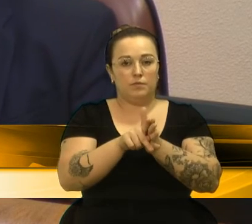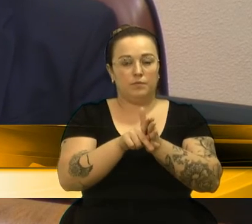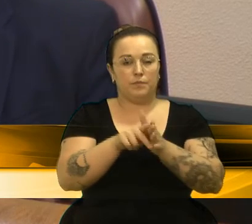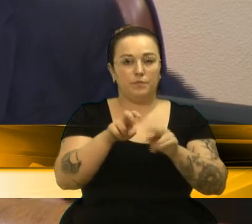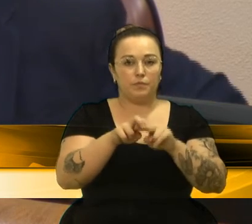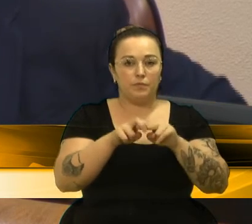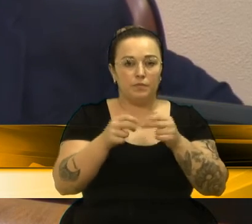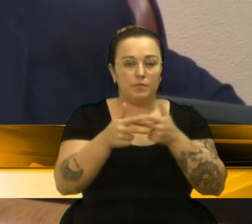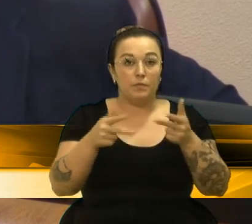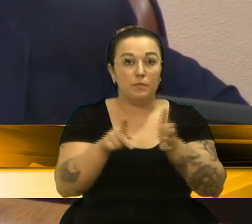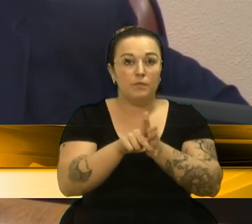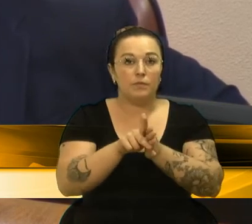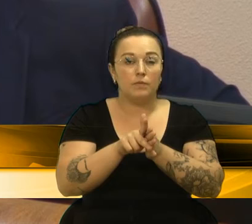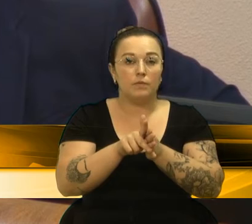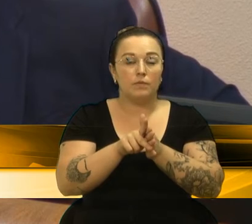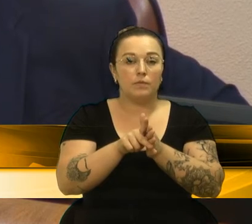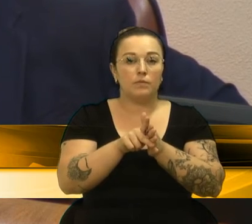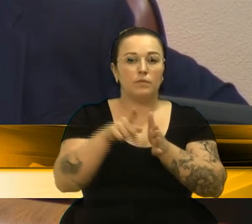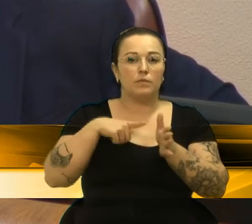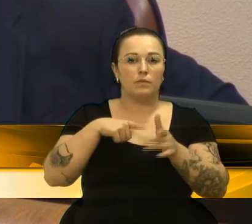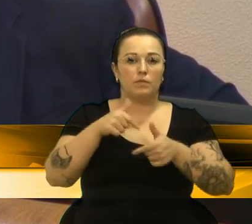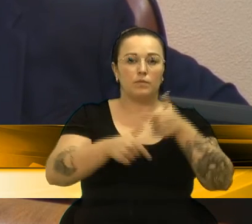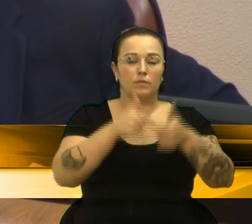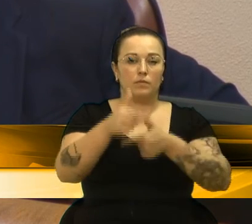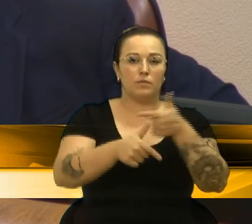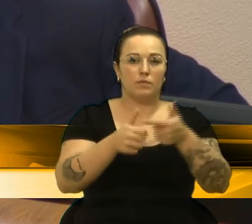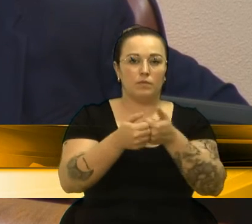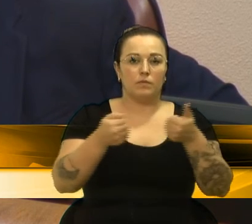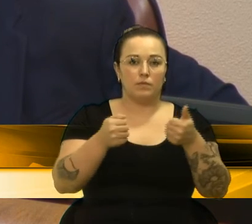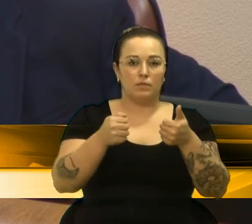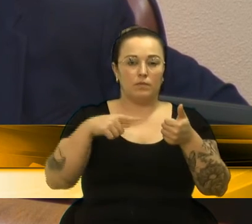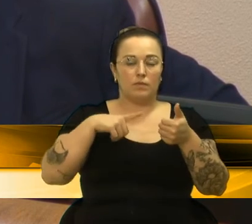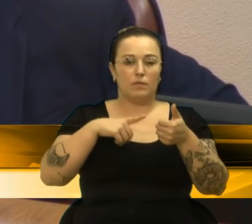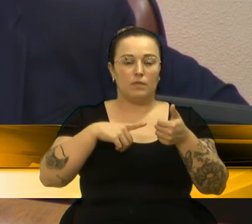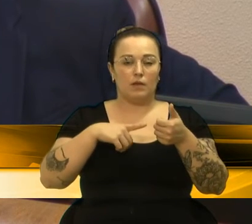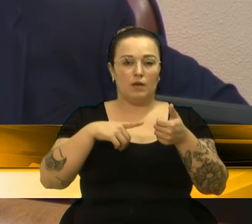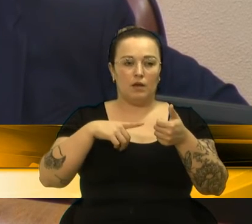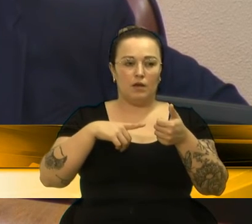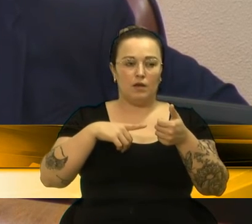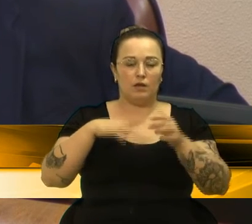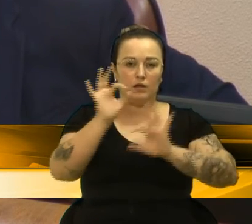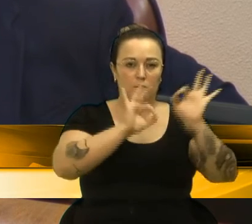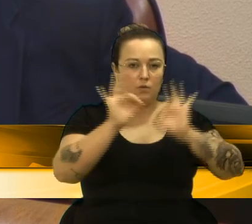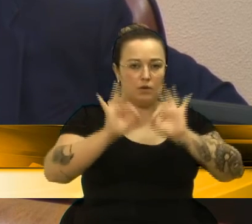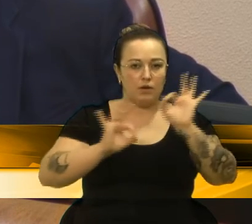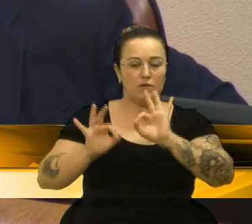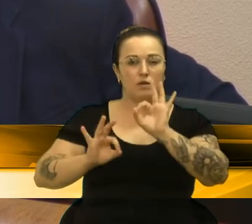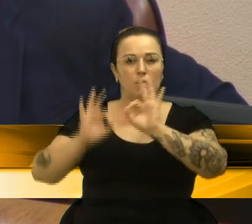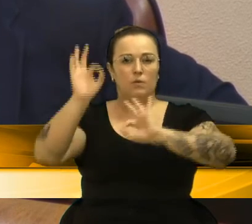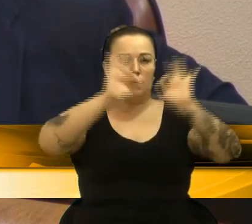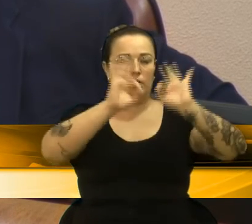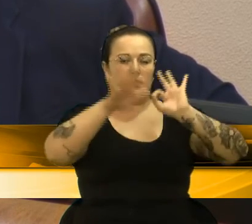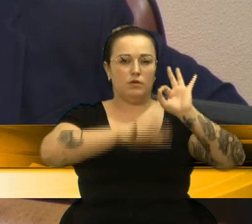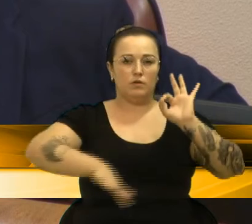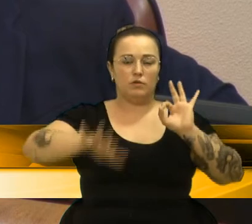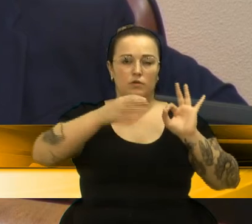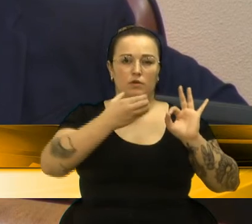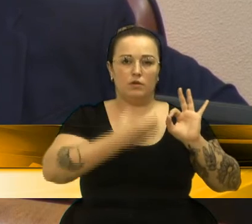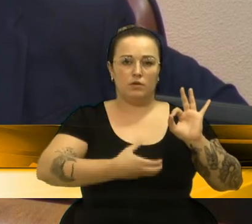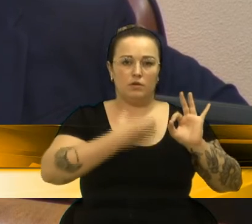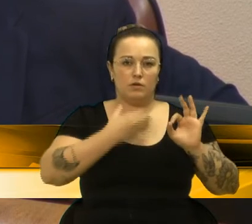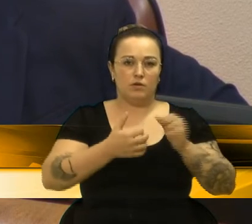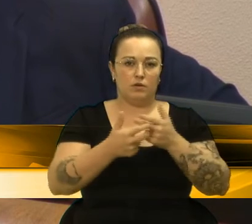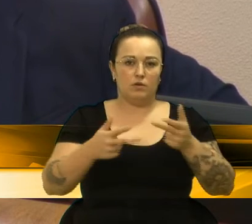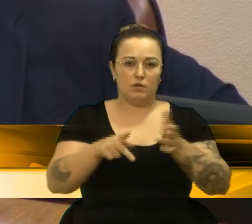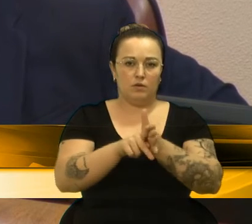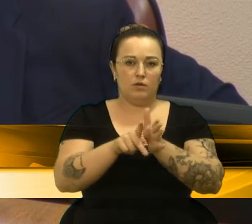ocorreu enquanto a Secretaria Municipal da Cultura trabalhava na elaboração da programação artística e na decoração do evento. Convidados posteriormente, os freios capuchinhos informaram